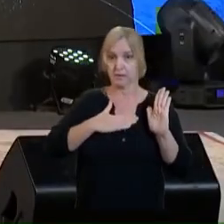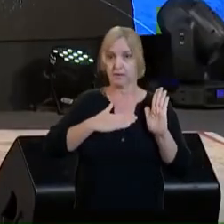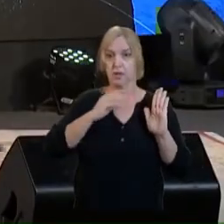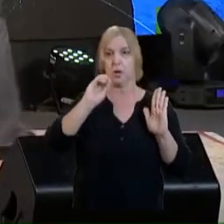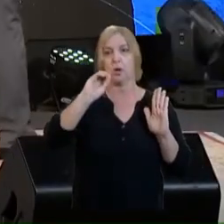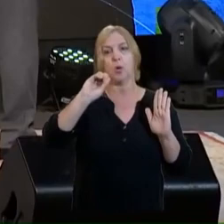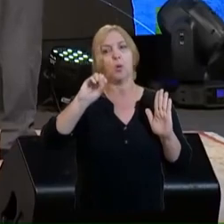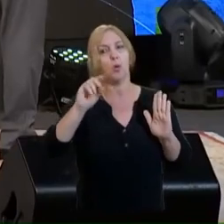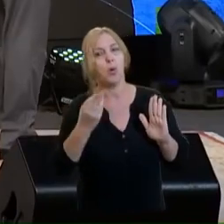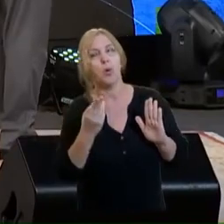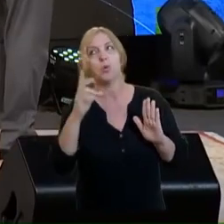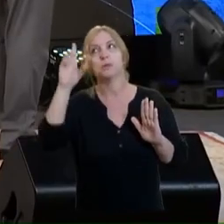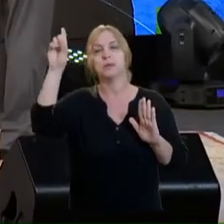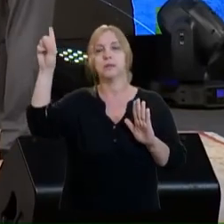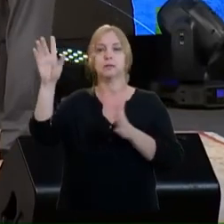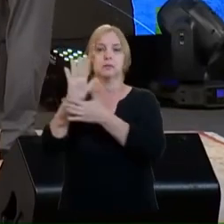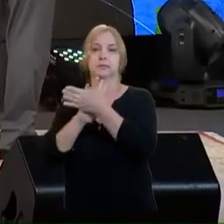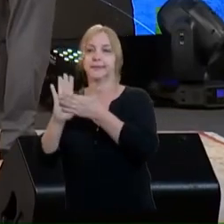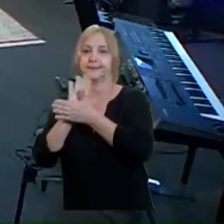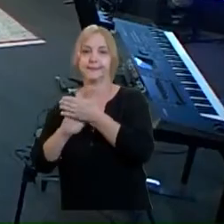ou Ele não vai ser nada.